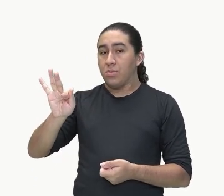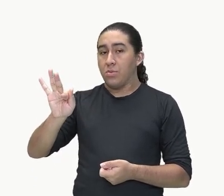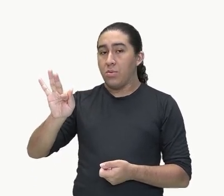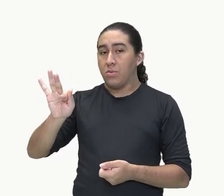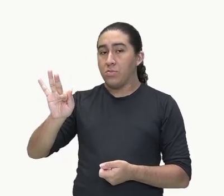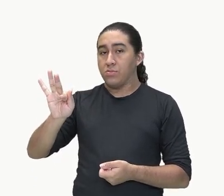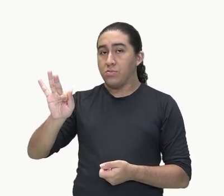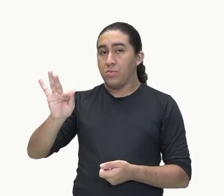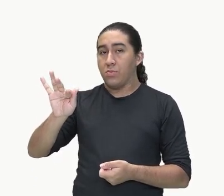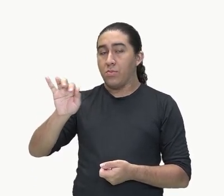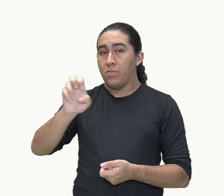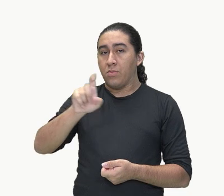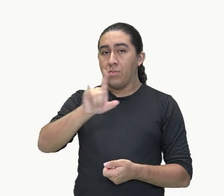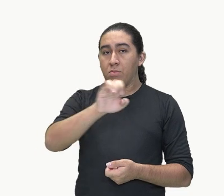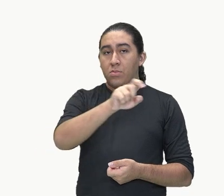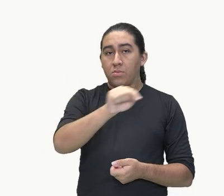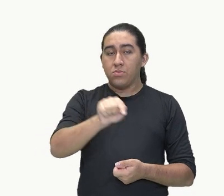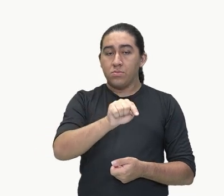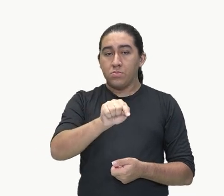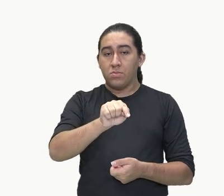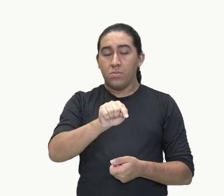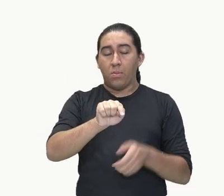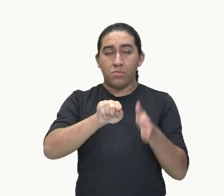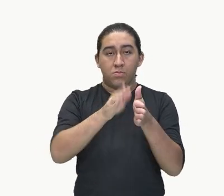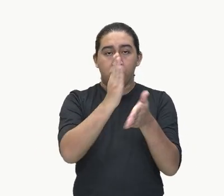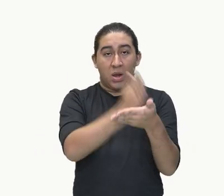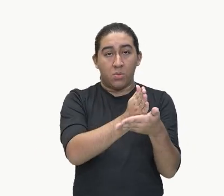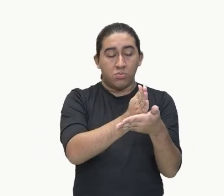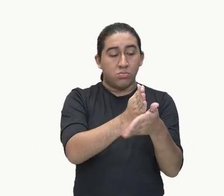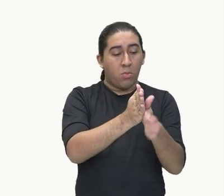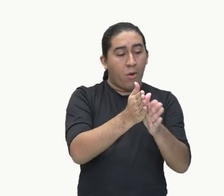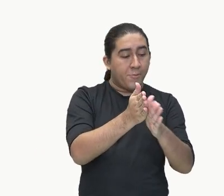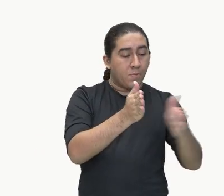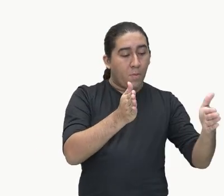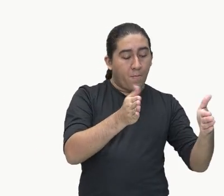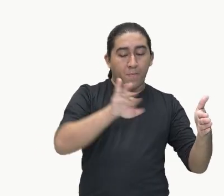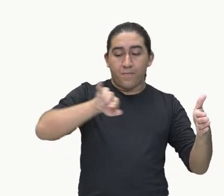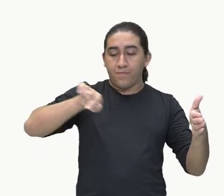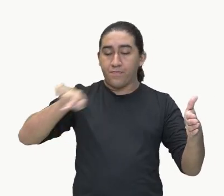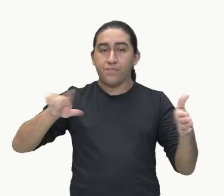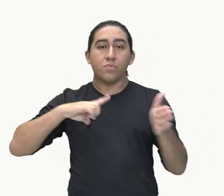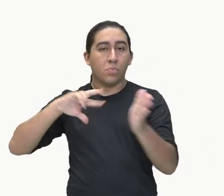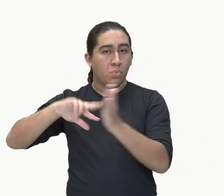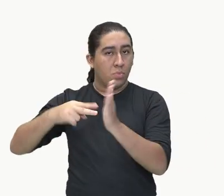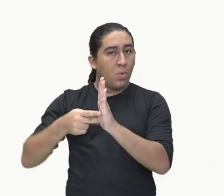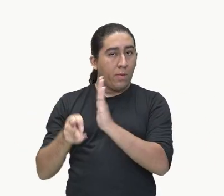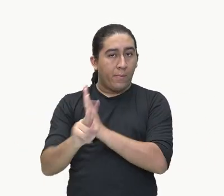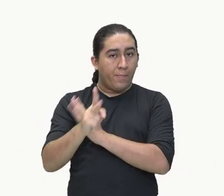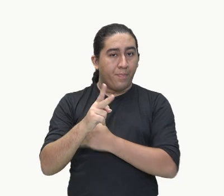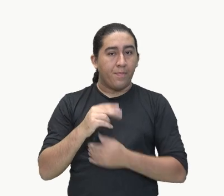por isso que é prefixal e sufixal e não parassintética. Deslealmente,